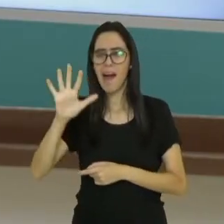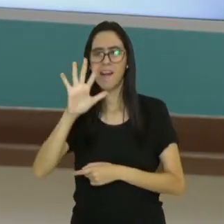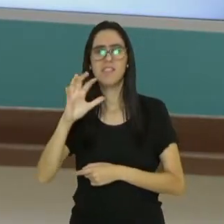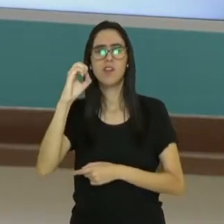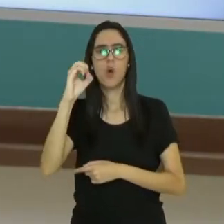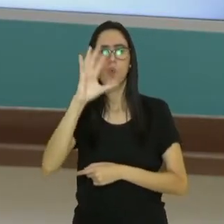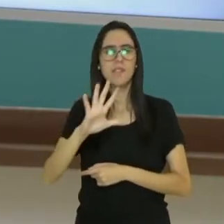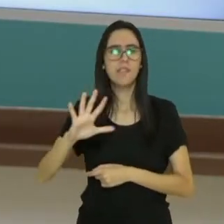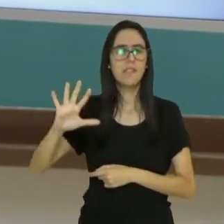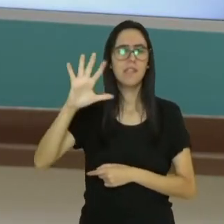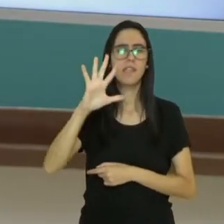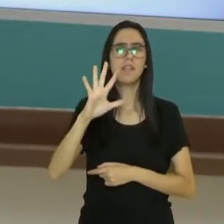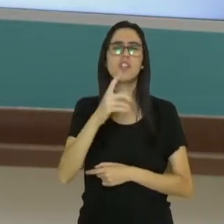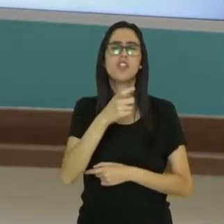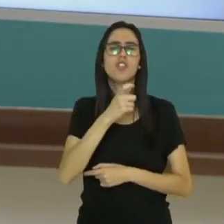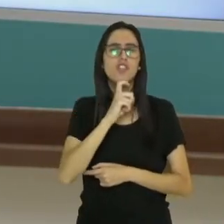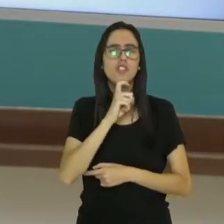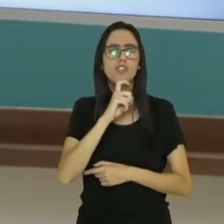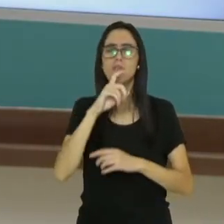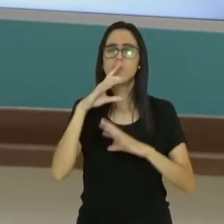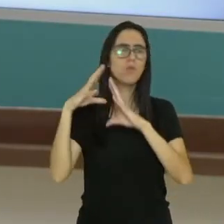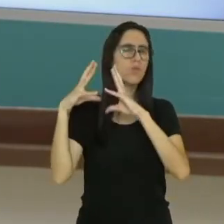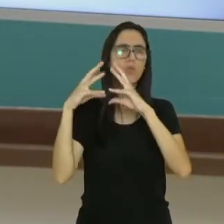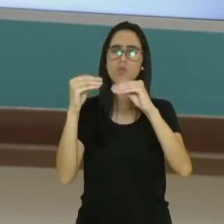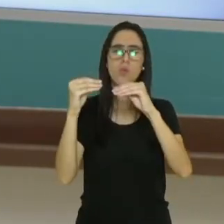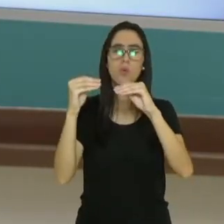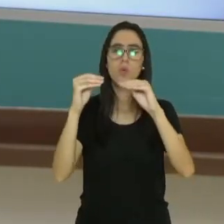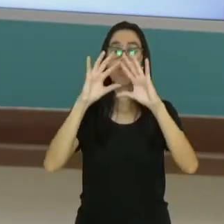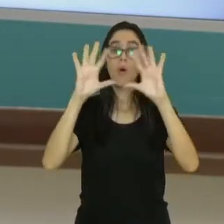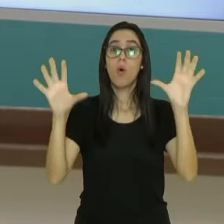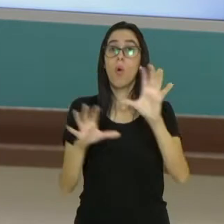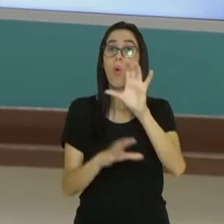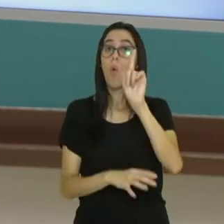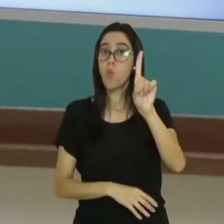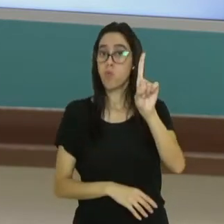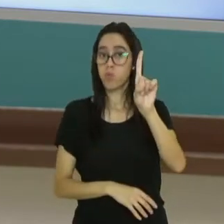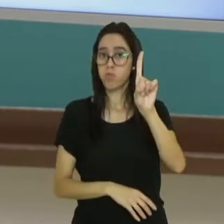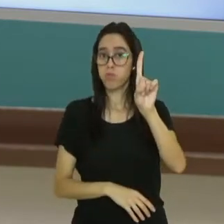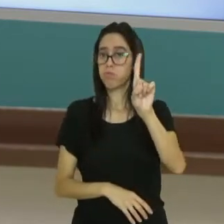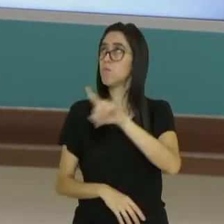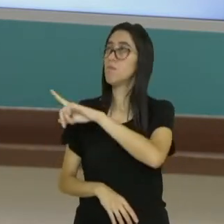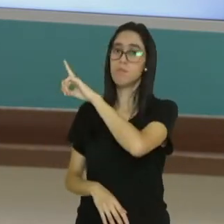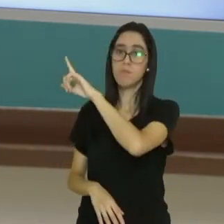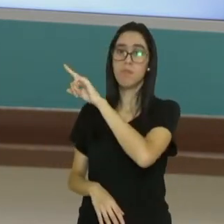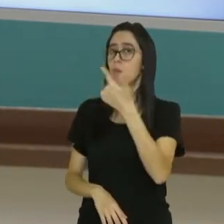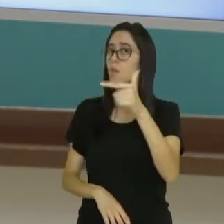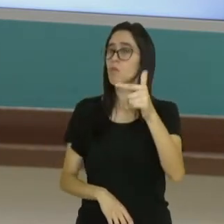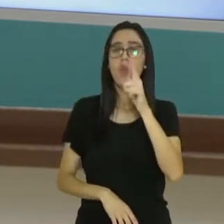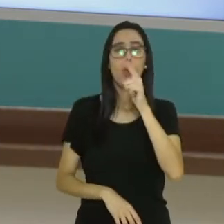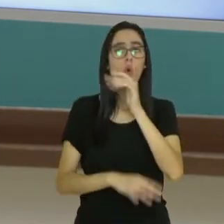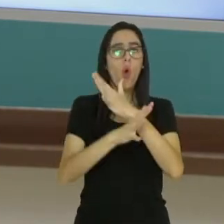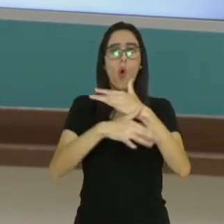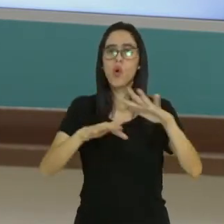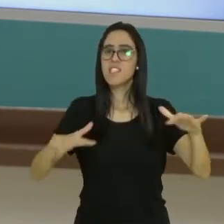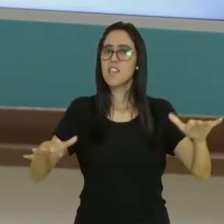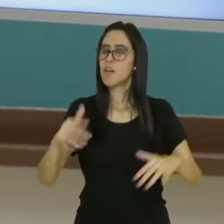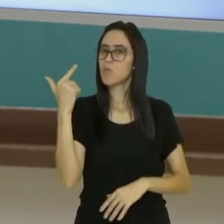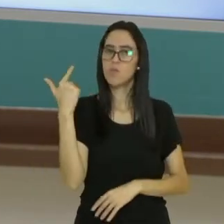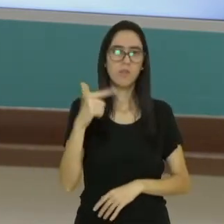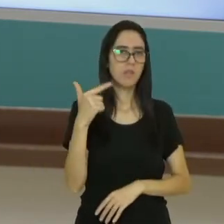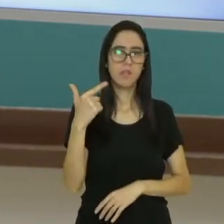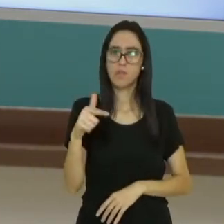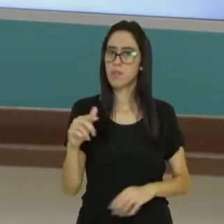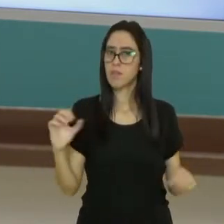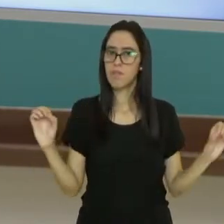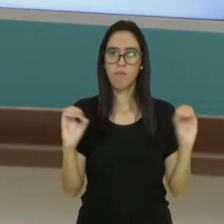Oceania, Antártida formavam um único continente, Não existiam oceanos e mares entre